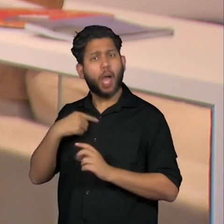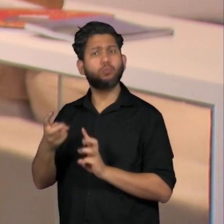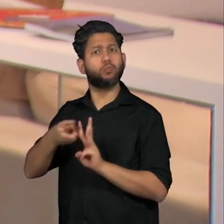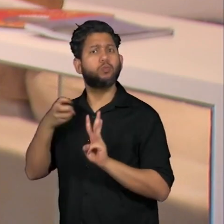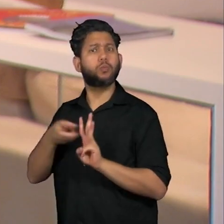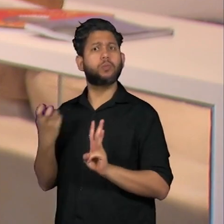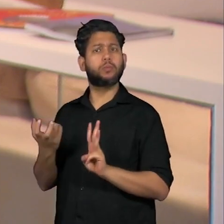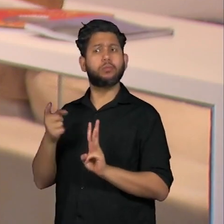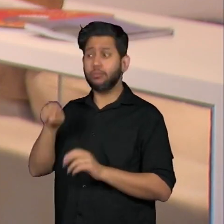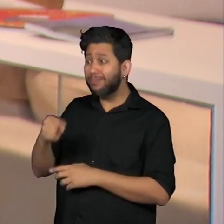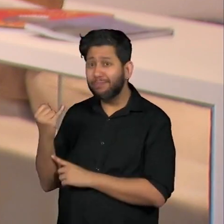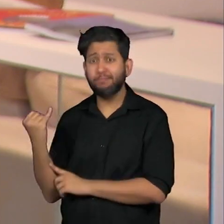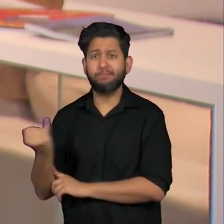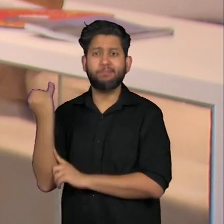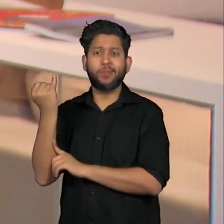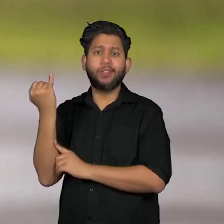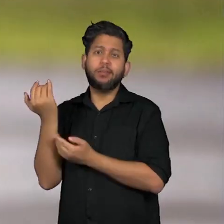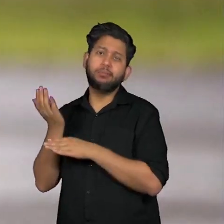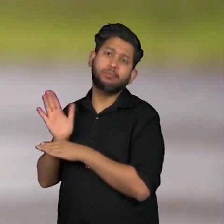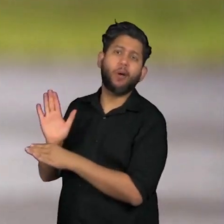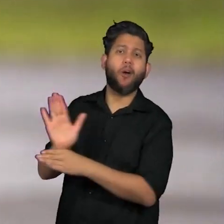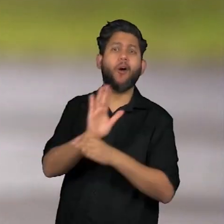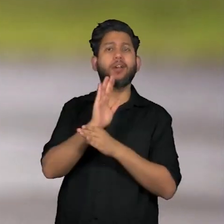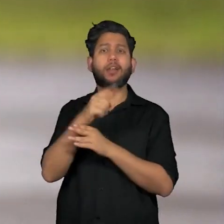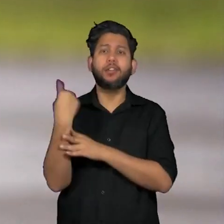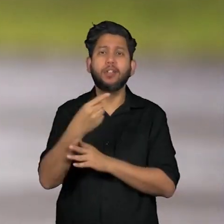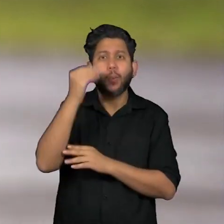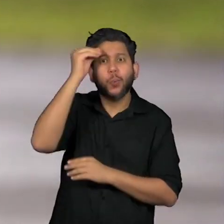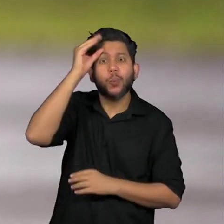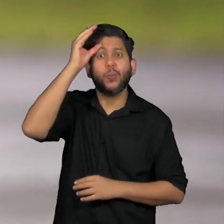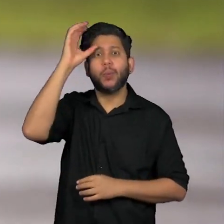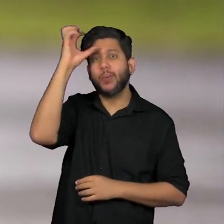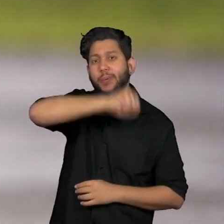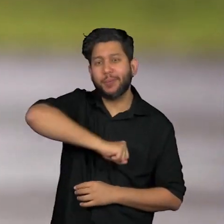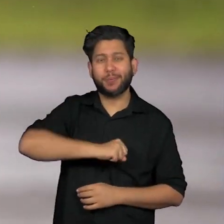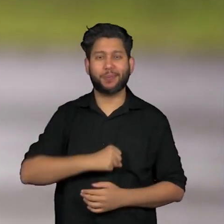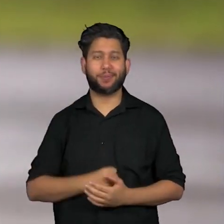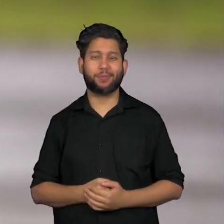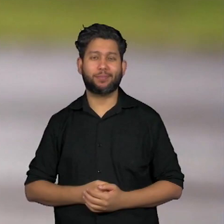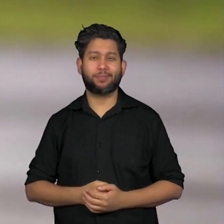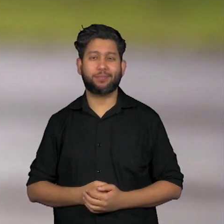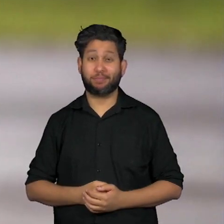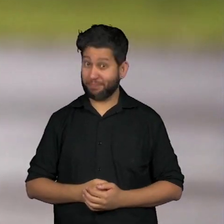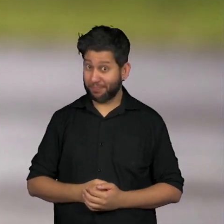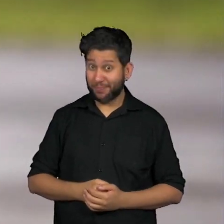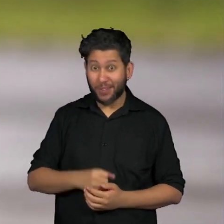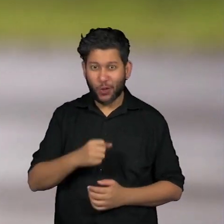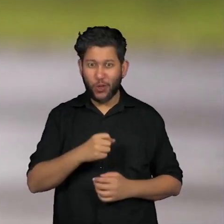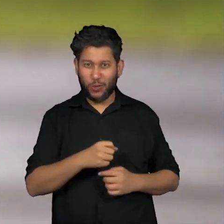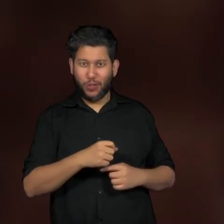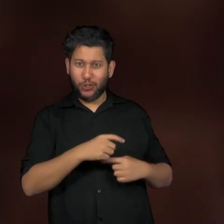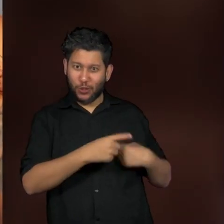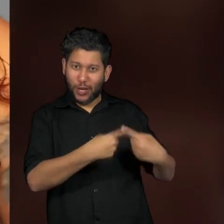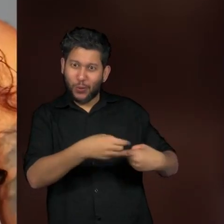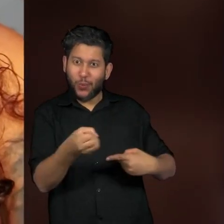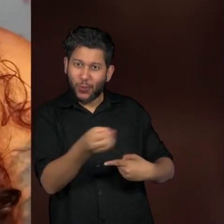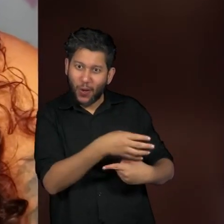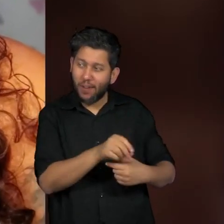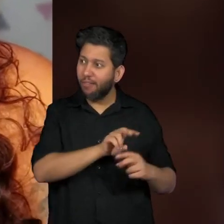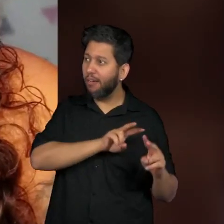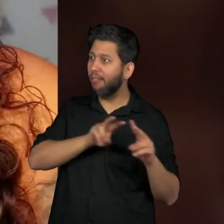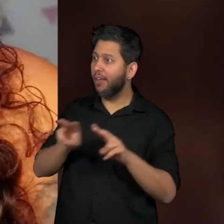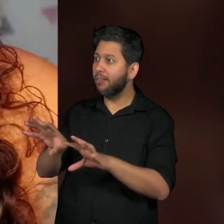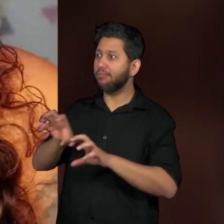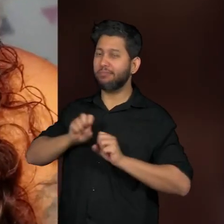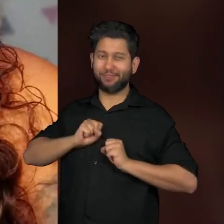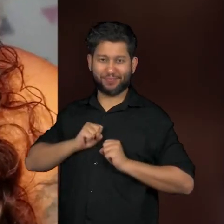para o conhecimento, né, da nossa cultura. Uma inspiração para as novas gerações, como a escritora